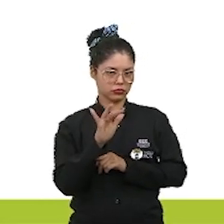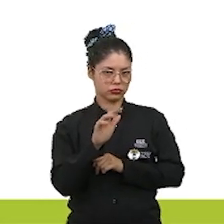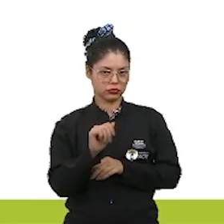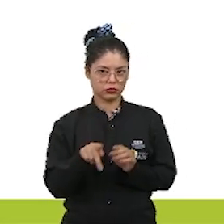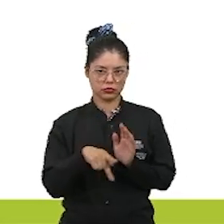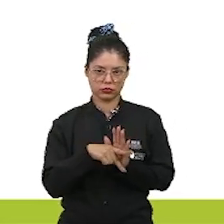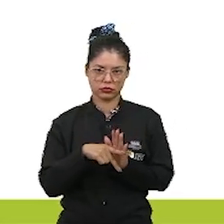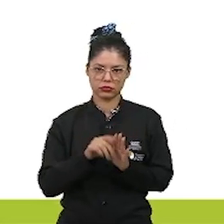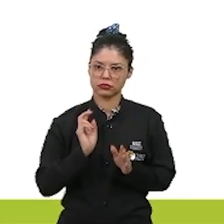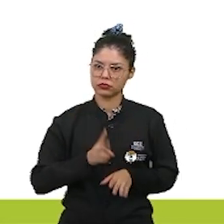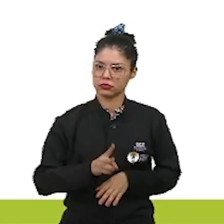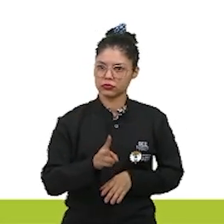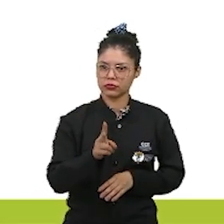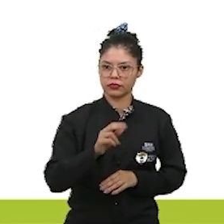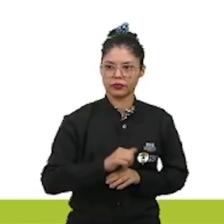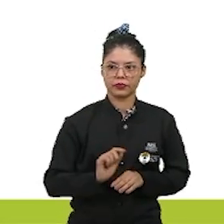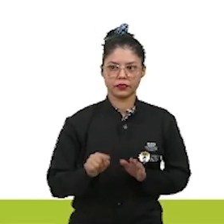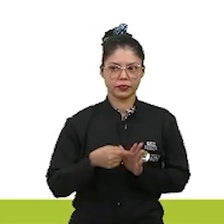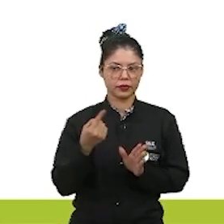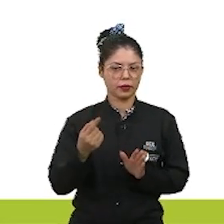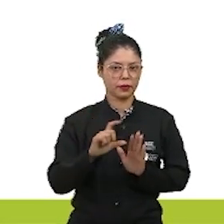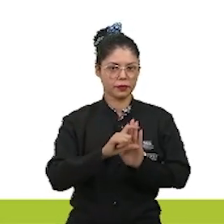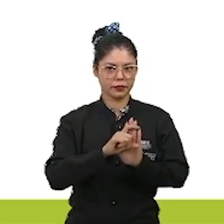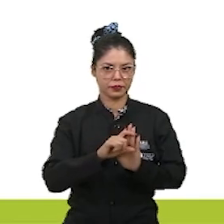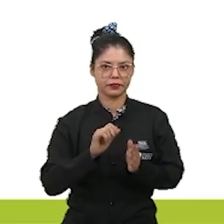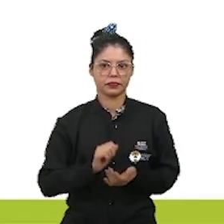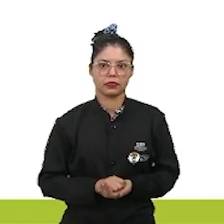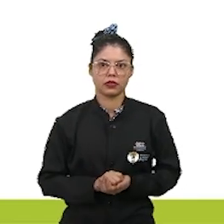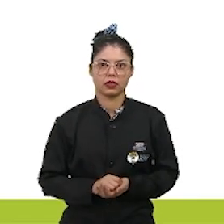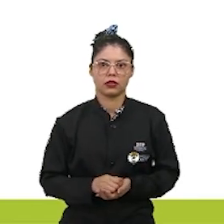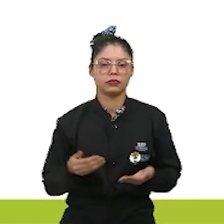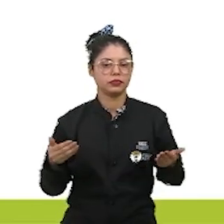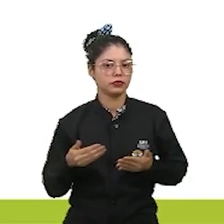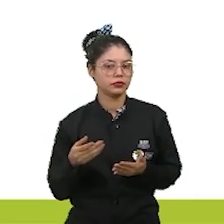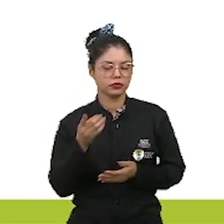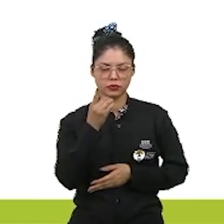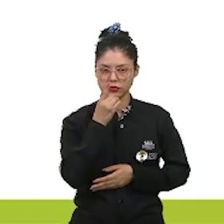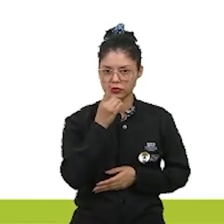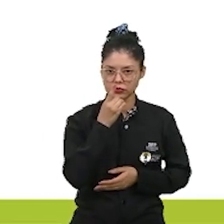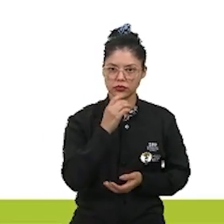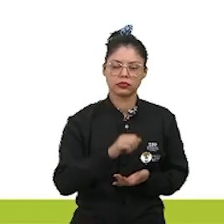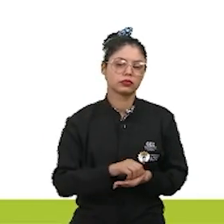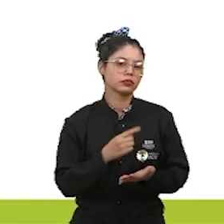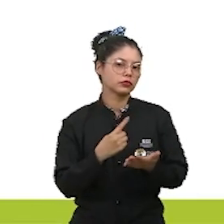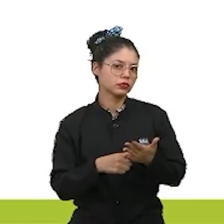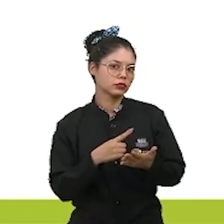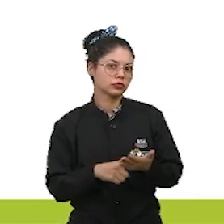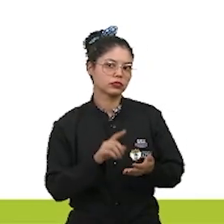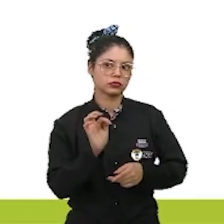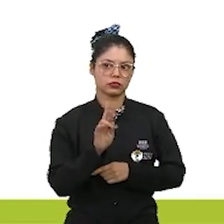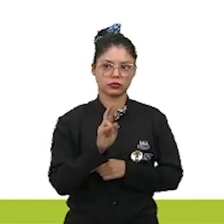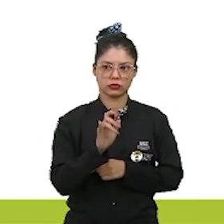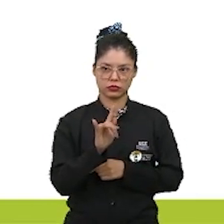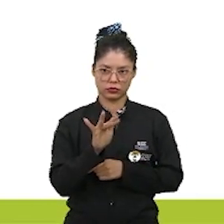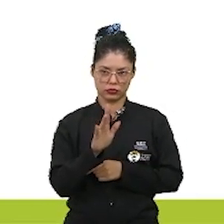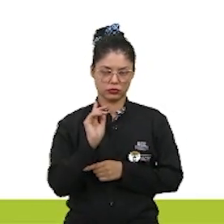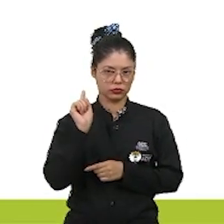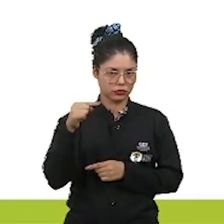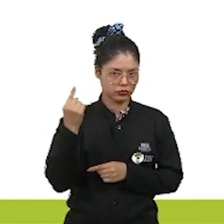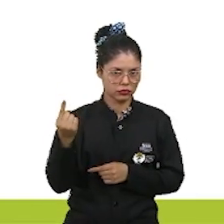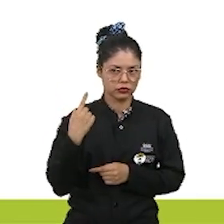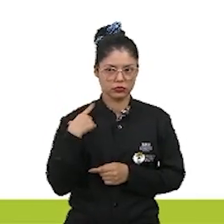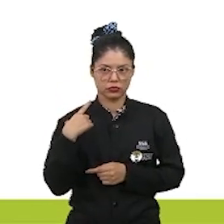Refugiados. Continuando aí ainda no primeiro parágrafo, hoje em dia também são considerados refugiados aqueles